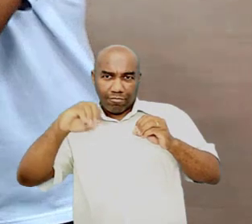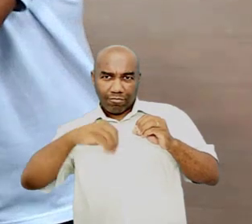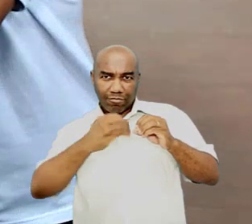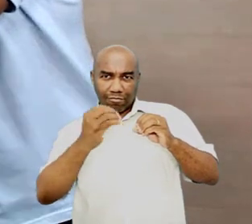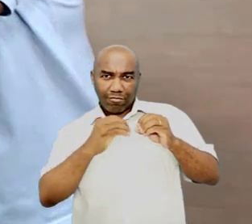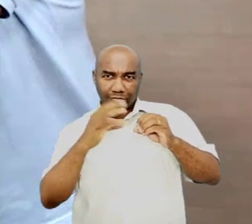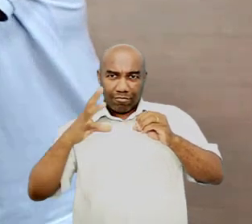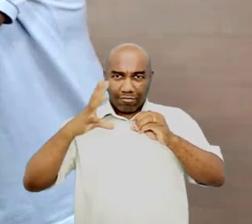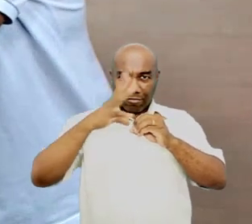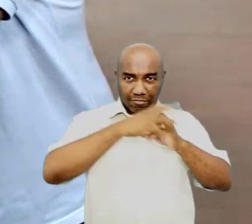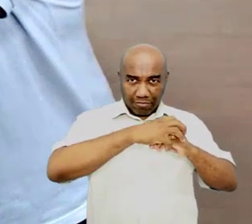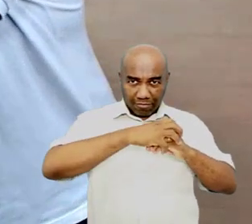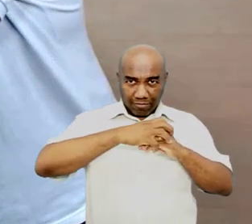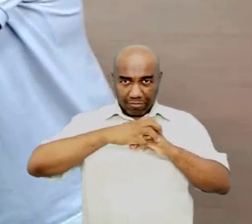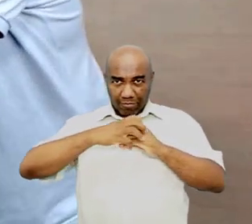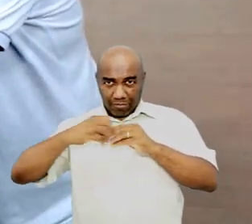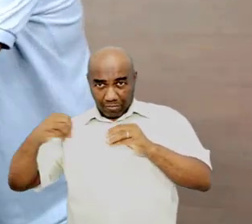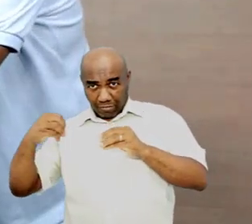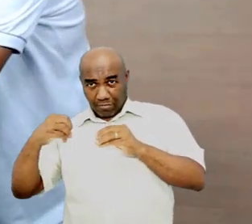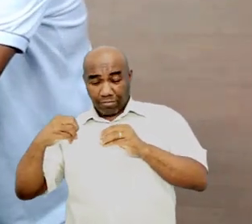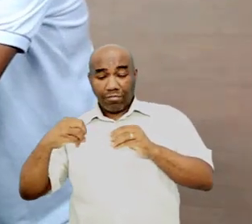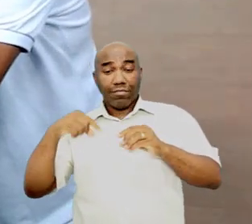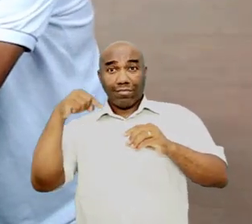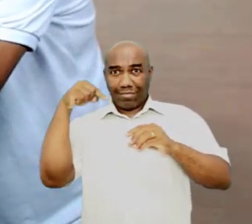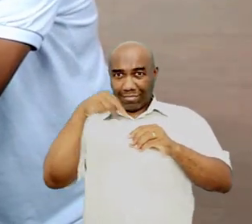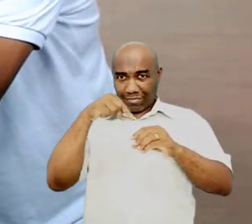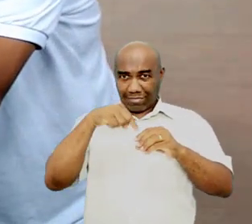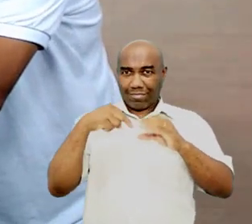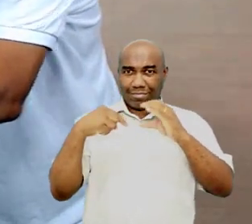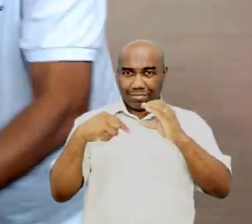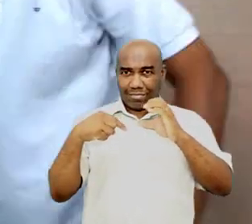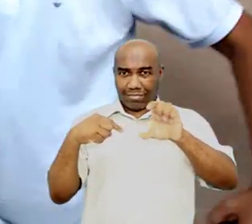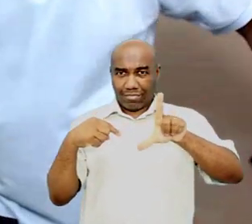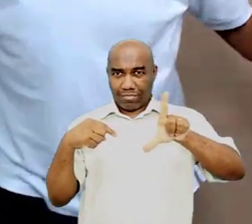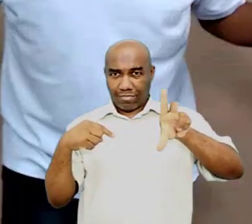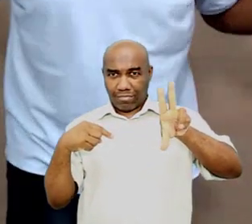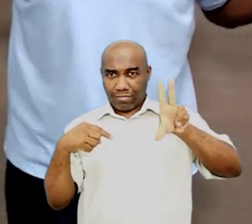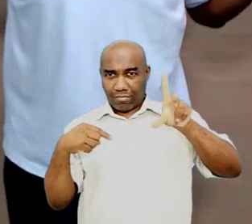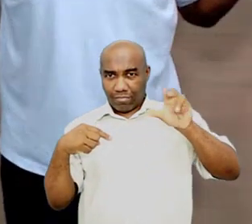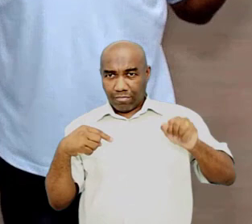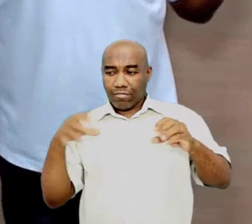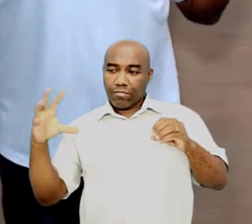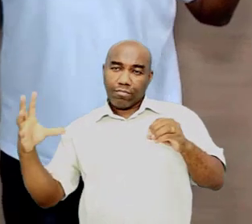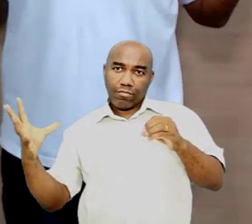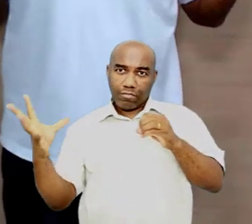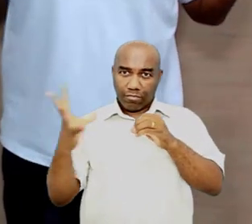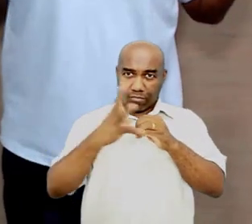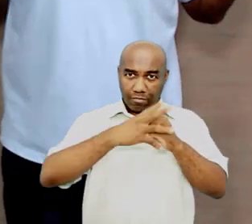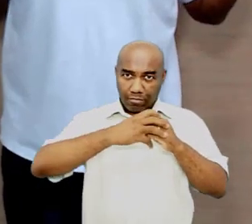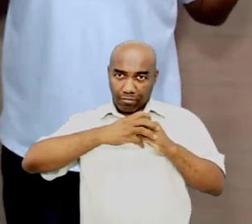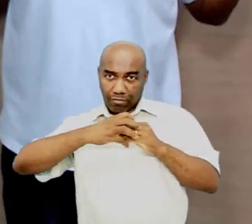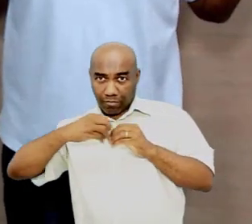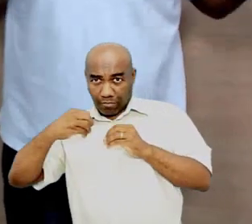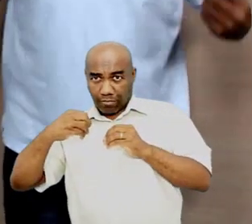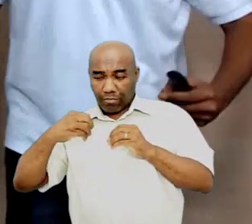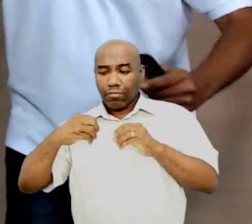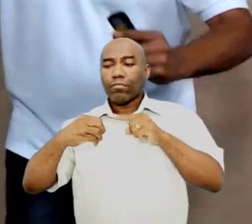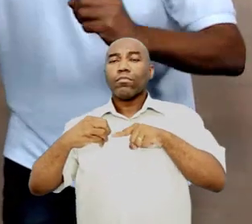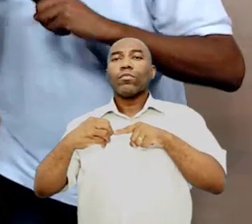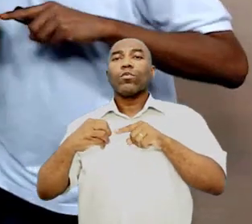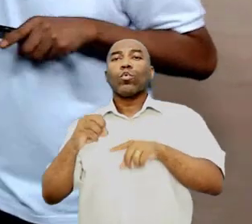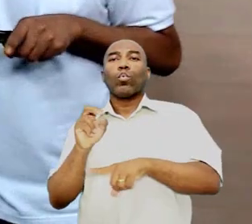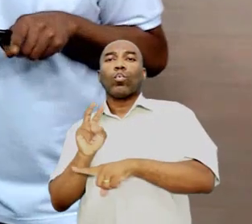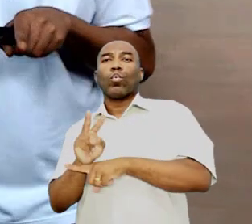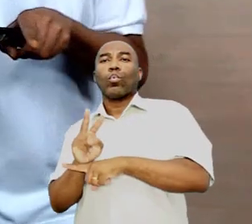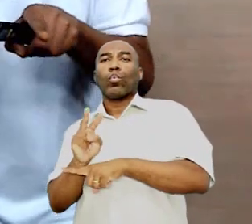usar o que tua célula tem. Então, não foi produzido pelo próprio vírus. Então,